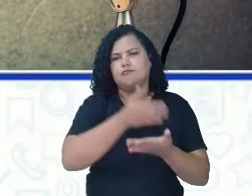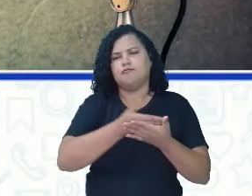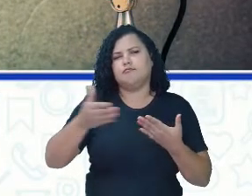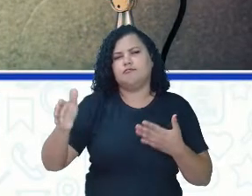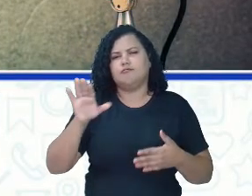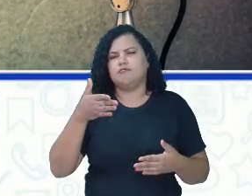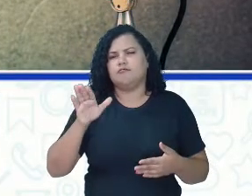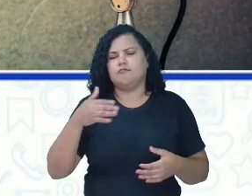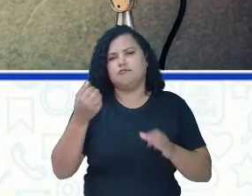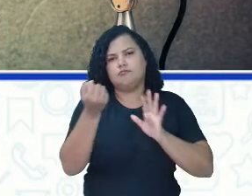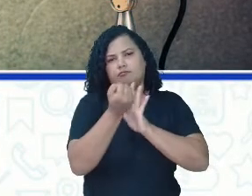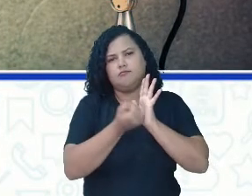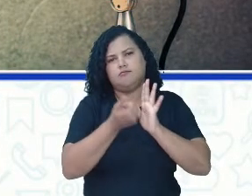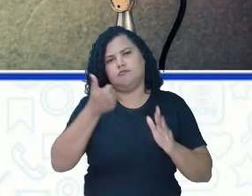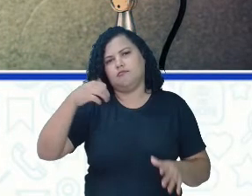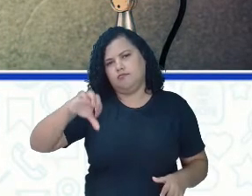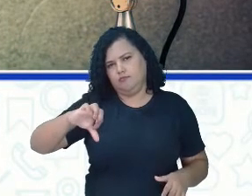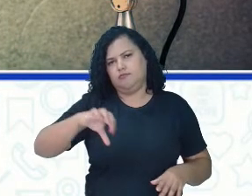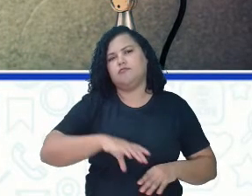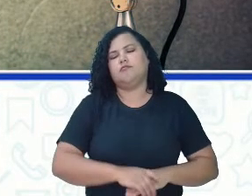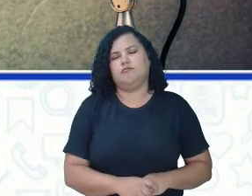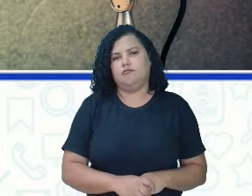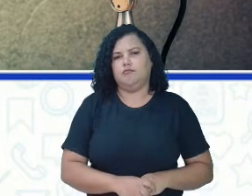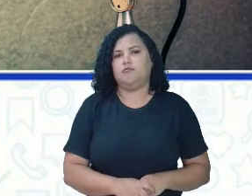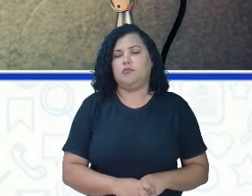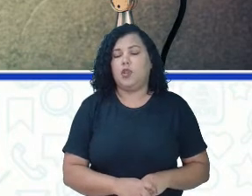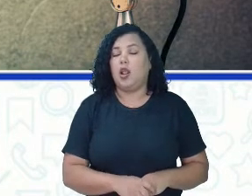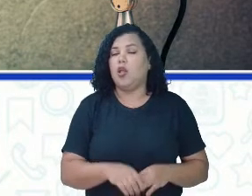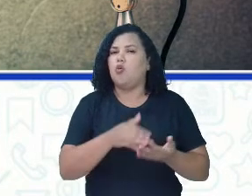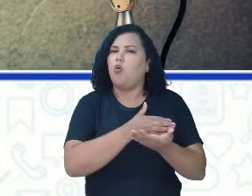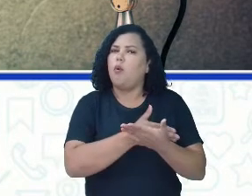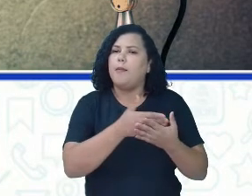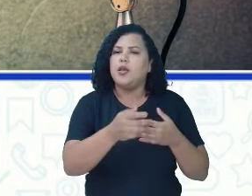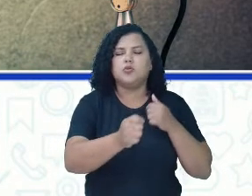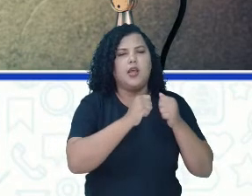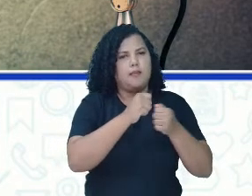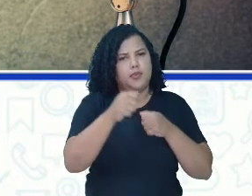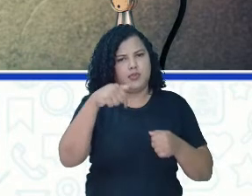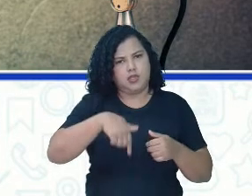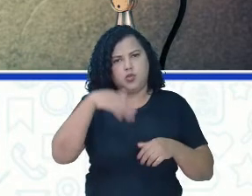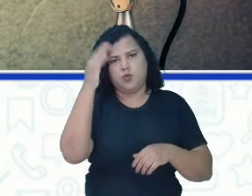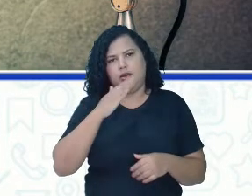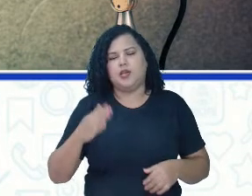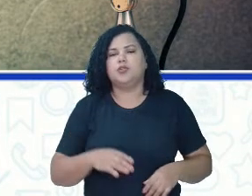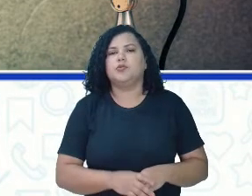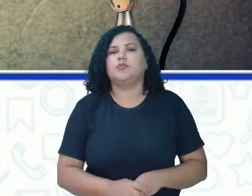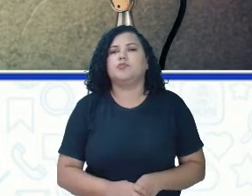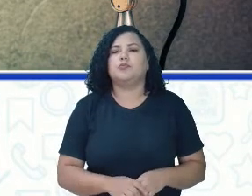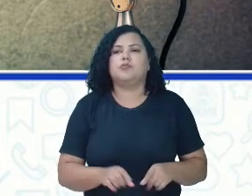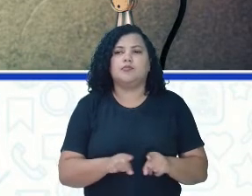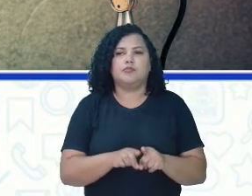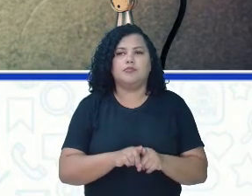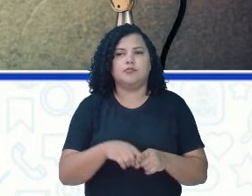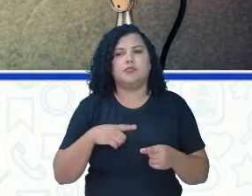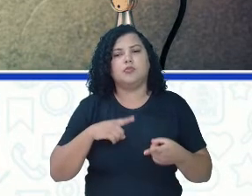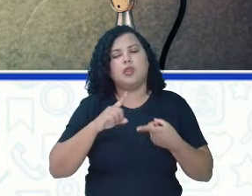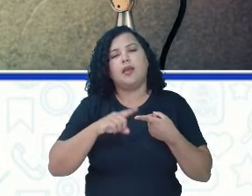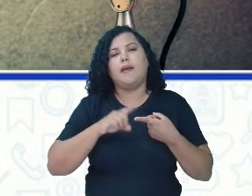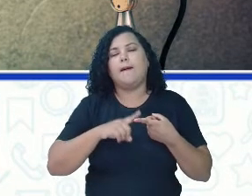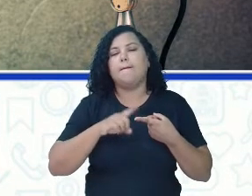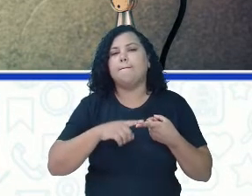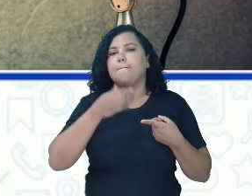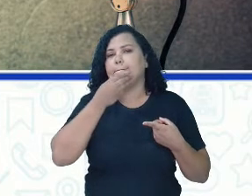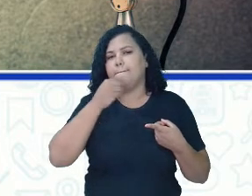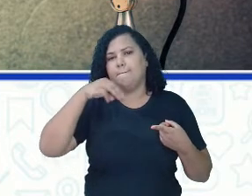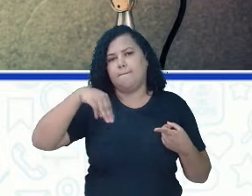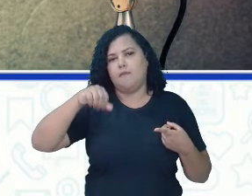século XIX, juntamente com o nascimento da imprensa no país. Dentre os primeiros cronistas brasileiros estão Machado de Assis e